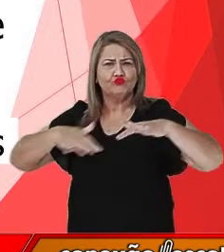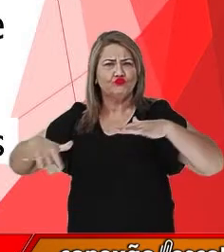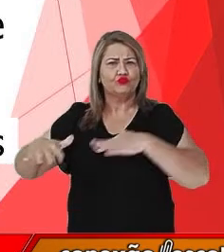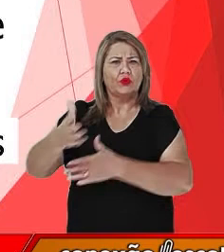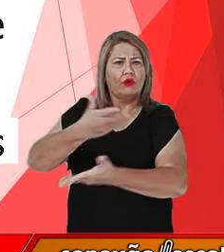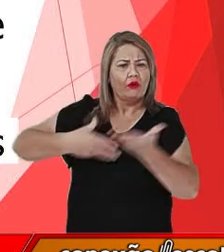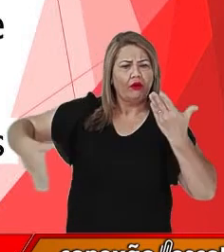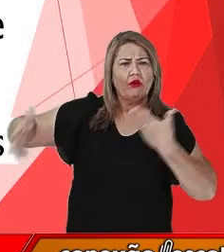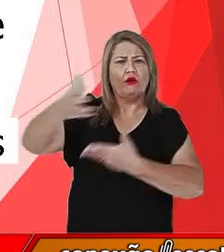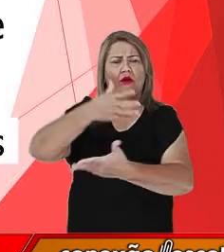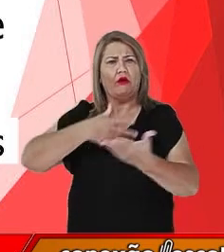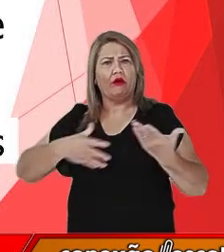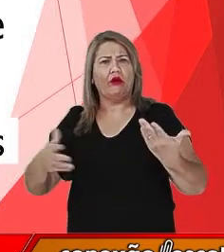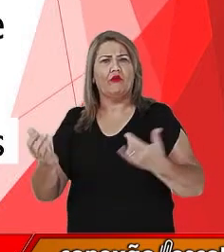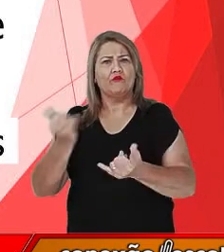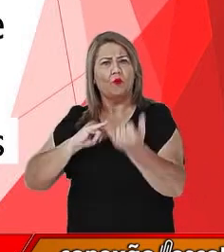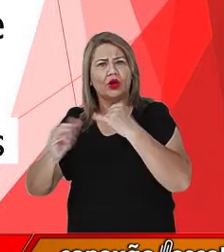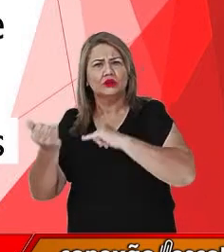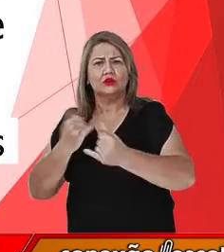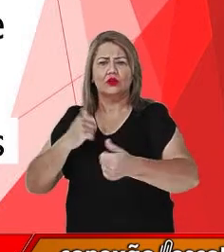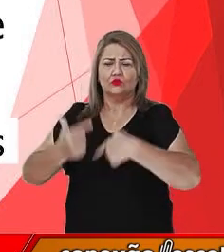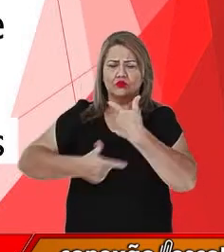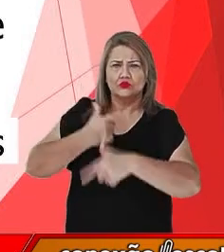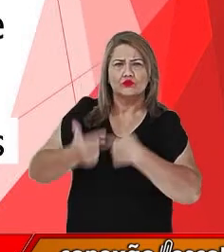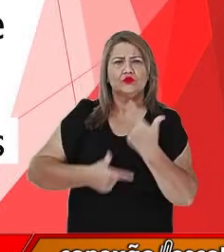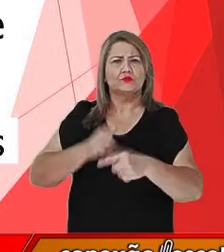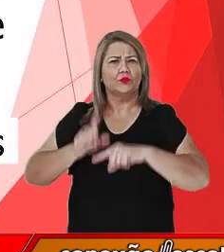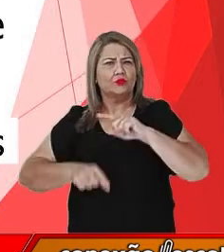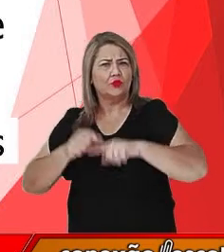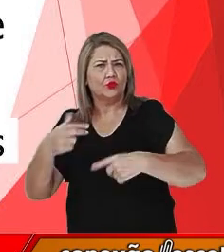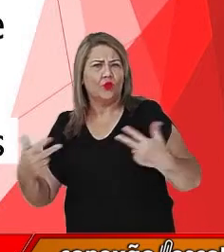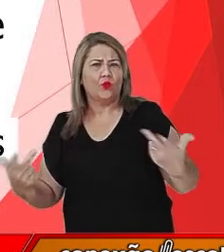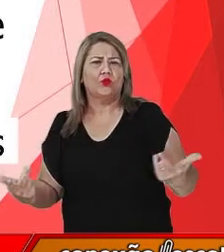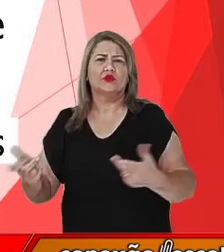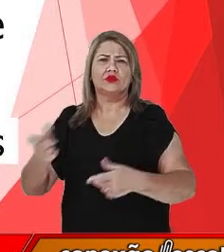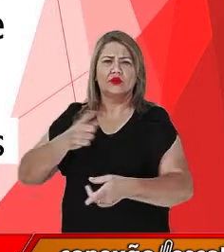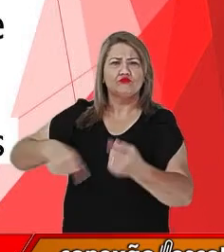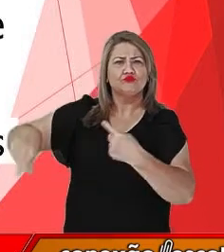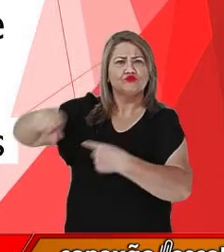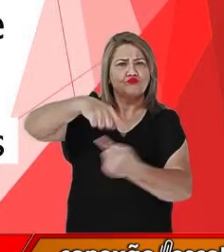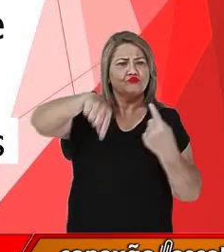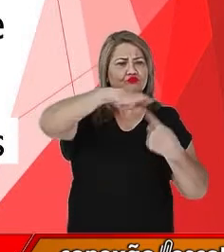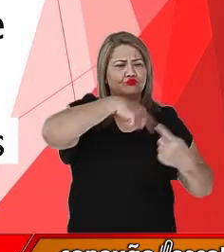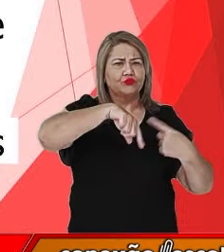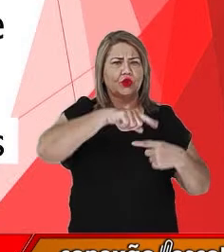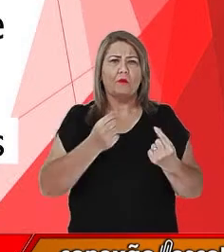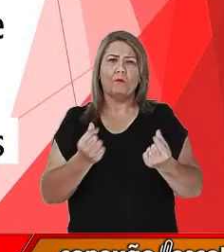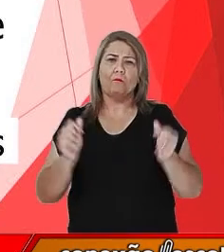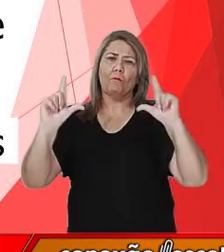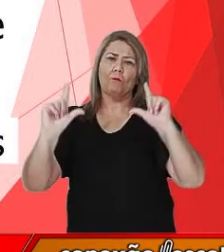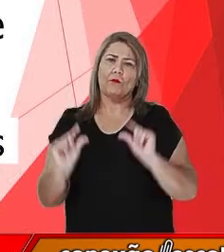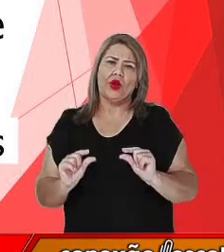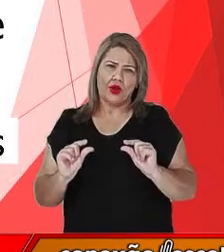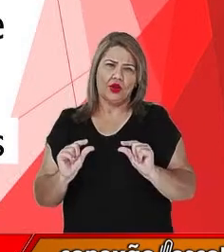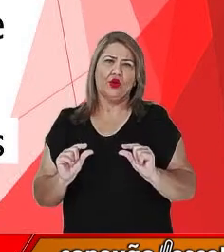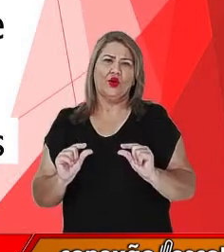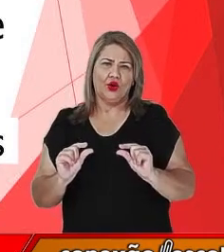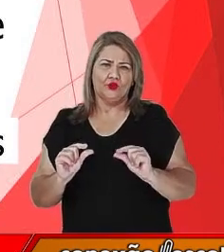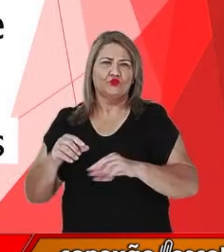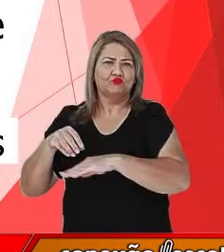mercadorias, serviços e informação. E esses fluxos vão ter um menor custo para